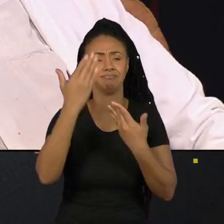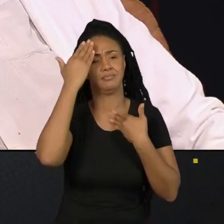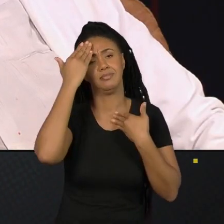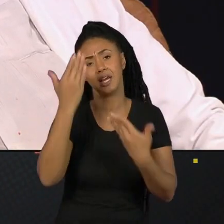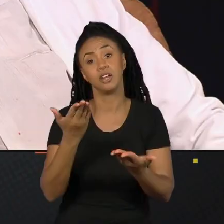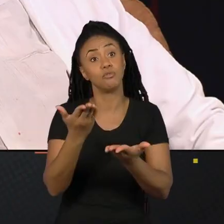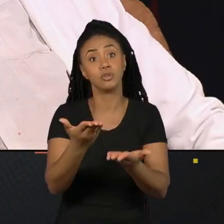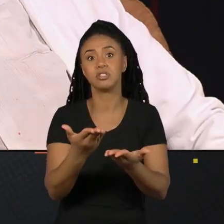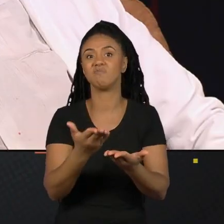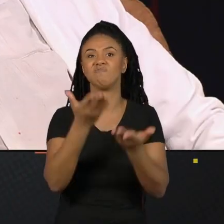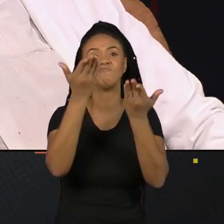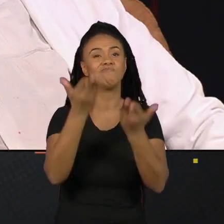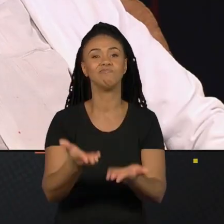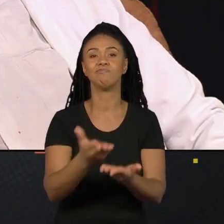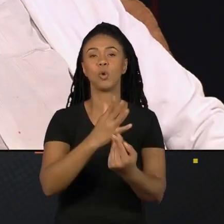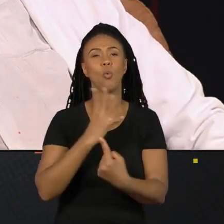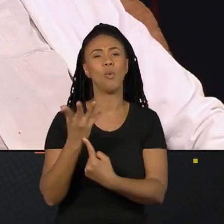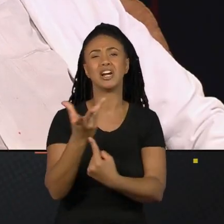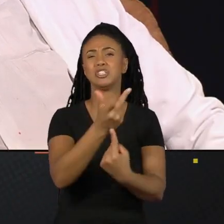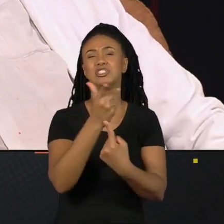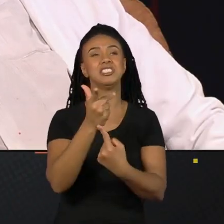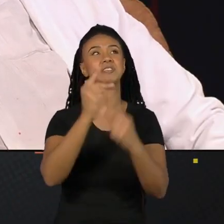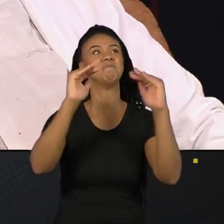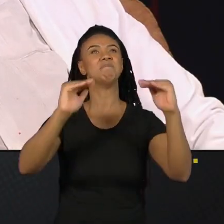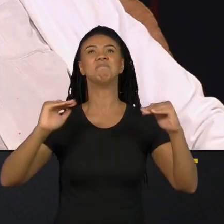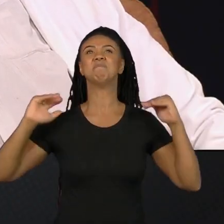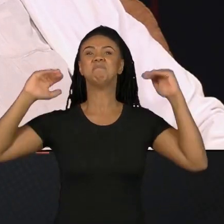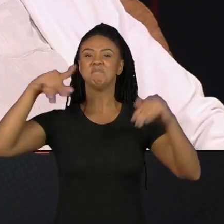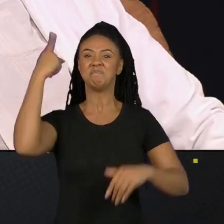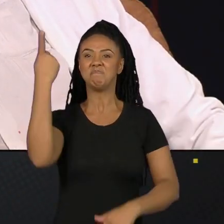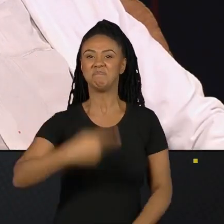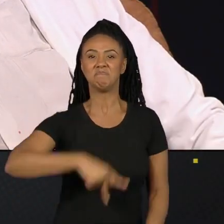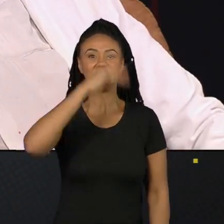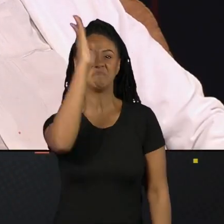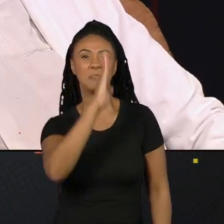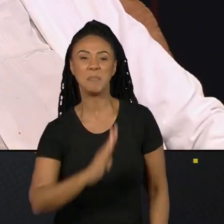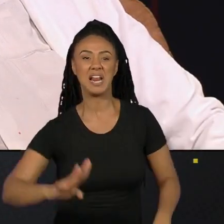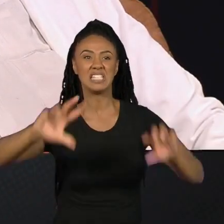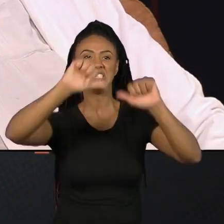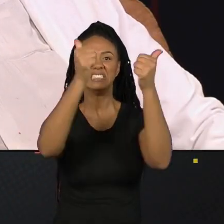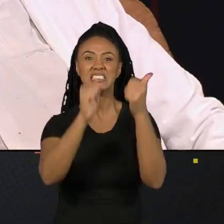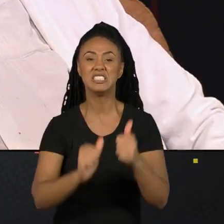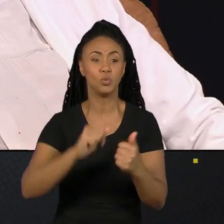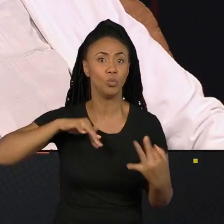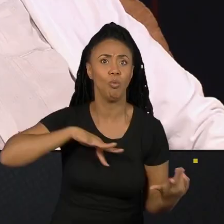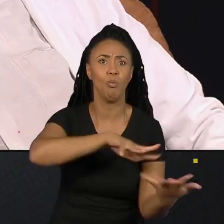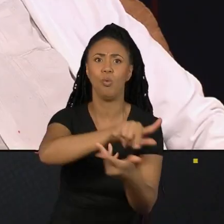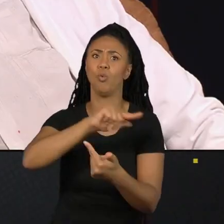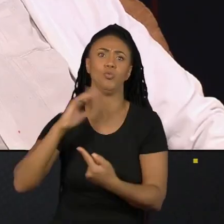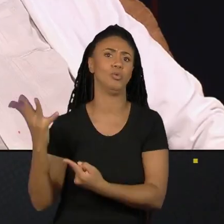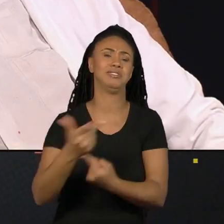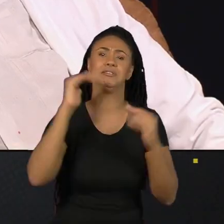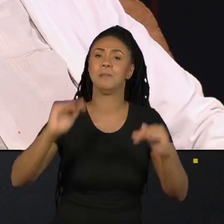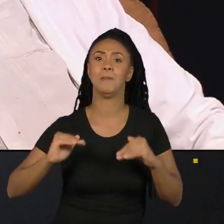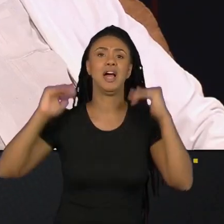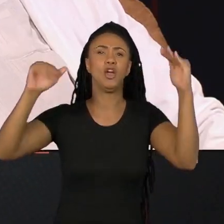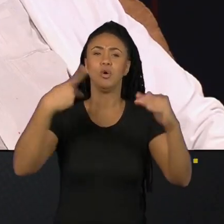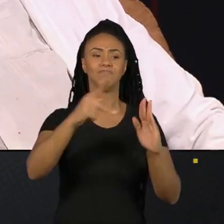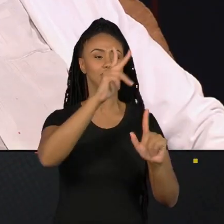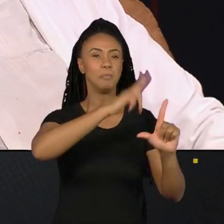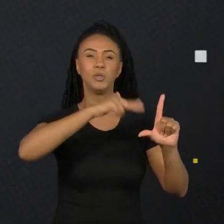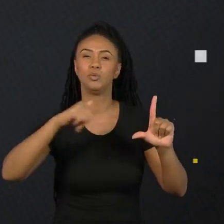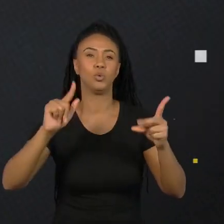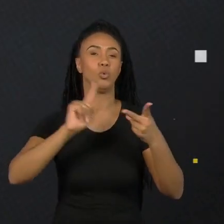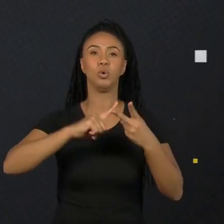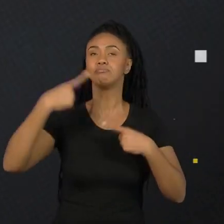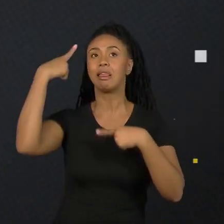Você que é esse artista único, um dos maiores artistas plásticos do mundo. Suas pinturas, suas